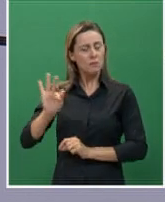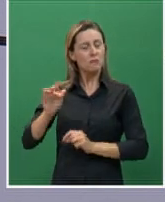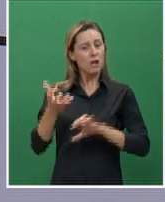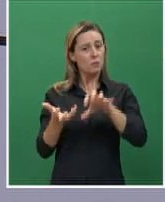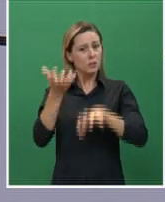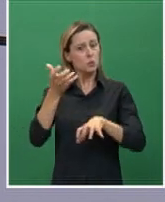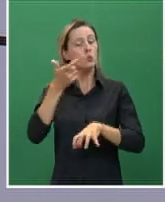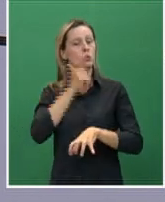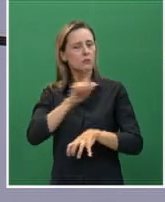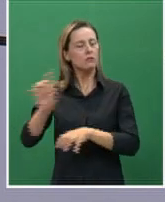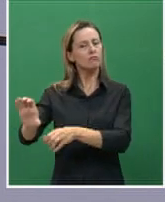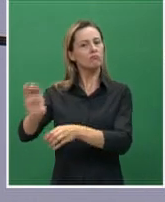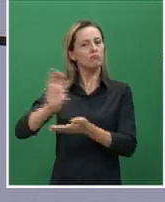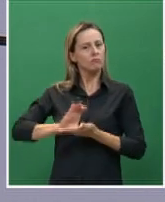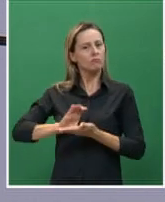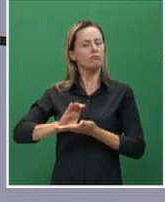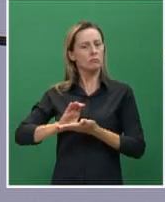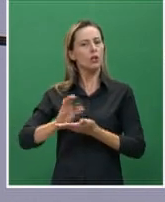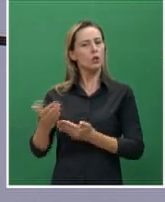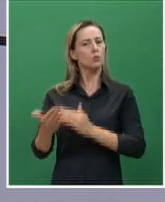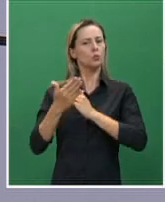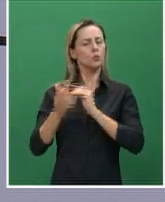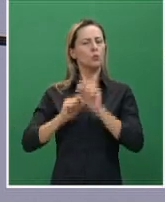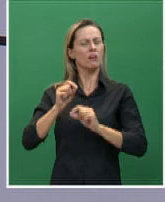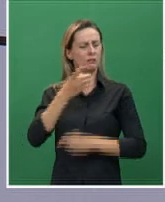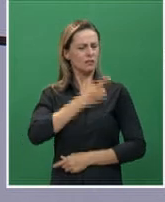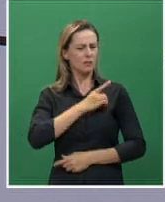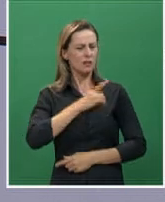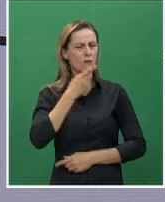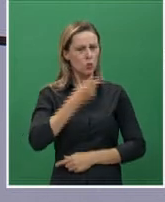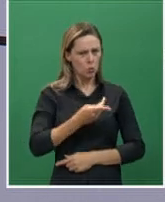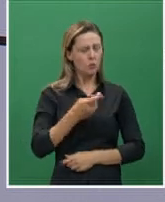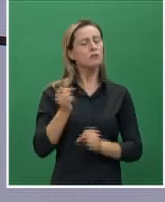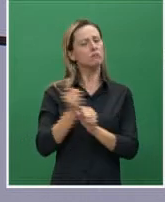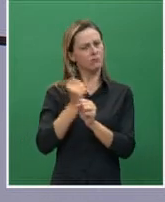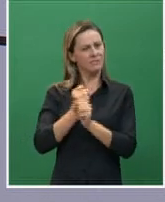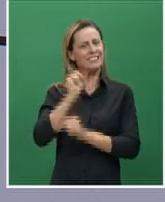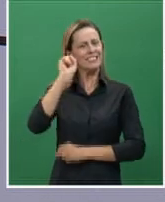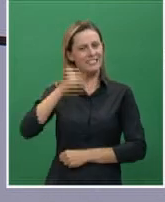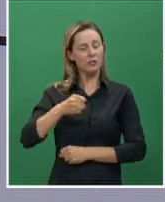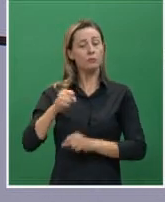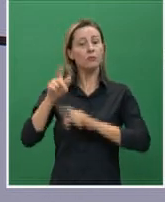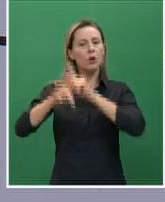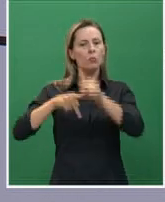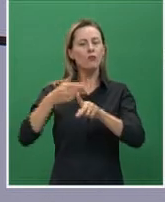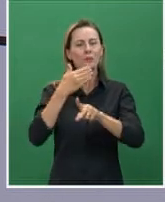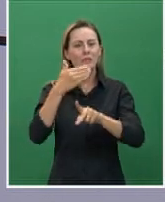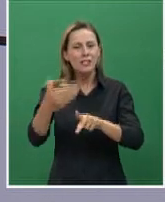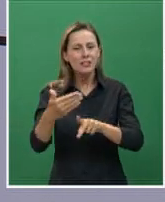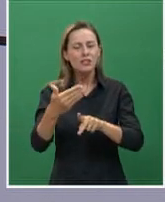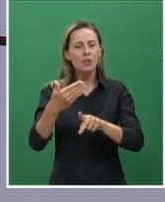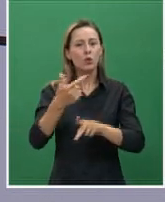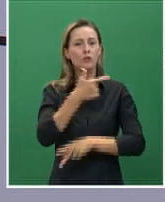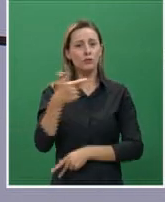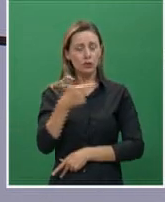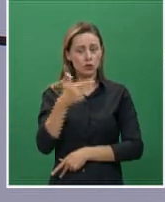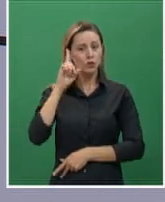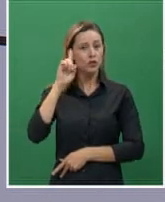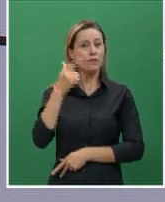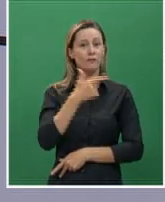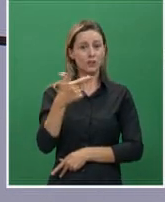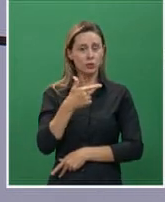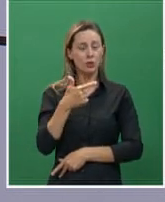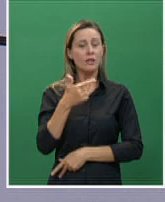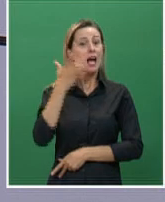e conseguimos esses recursos em relação a ligação velha-garcia é uma obra importante requerida pela população de Blumenau e no dia 22